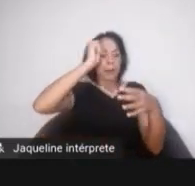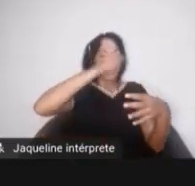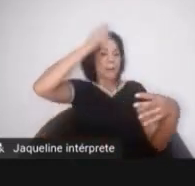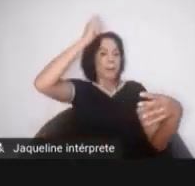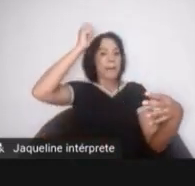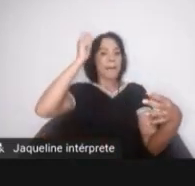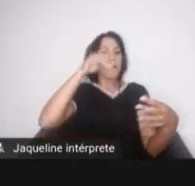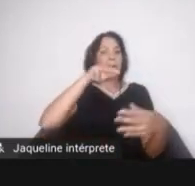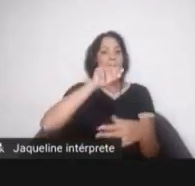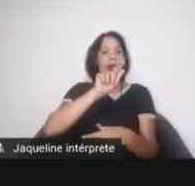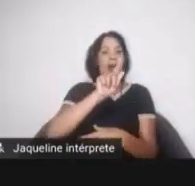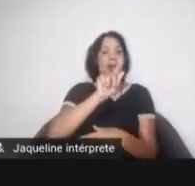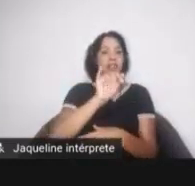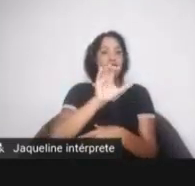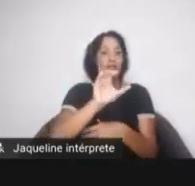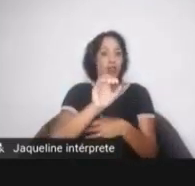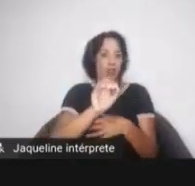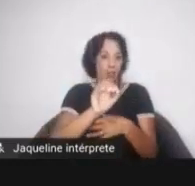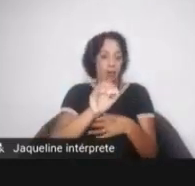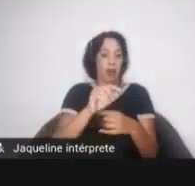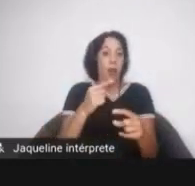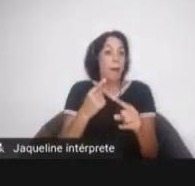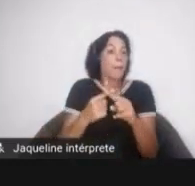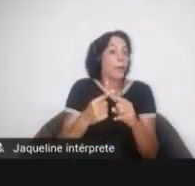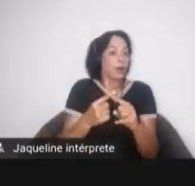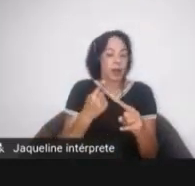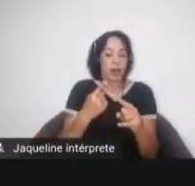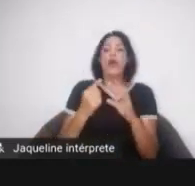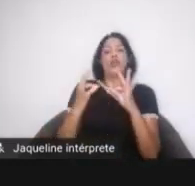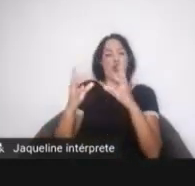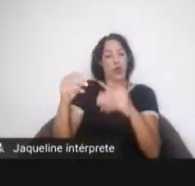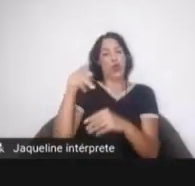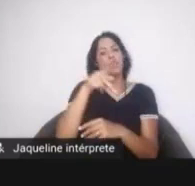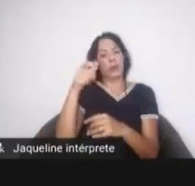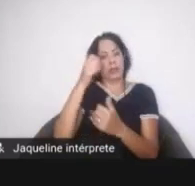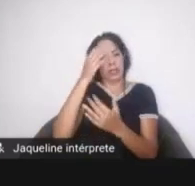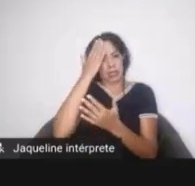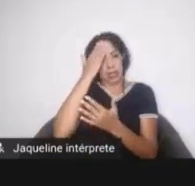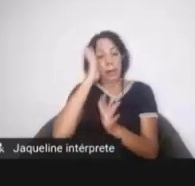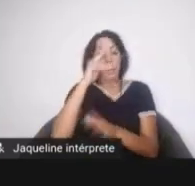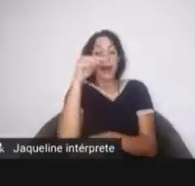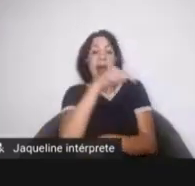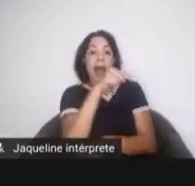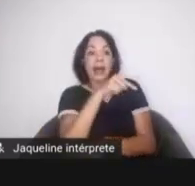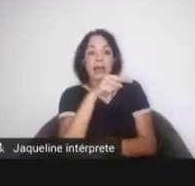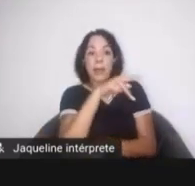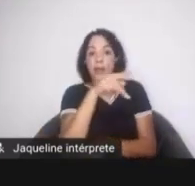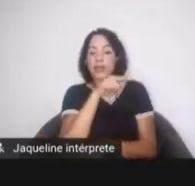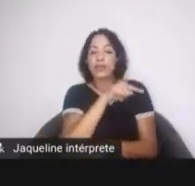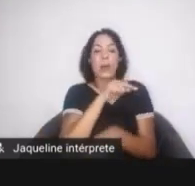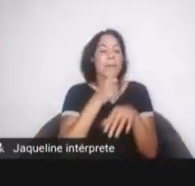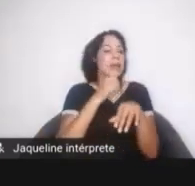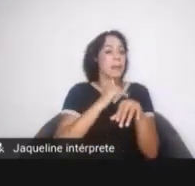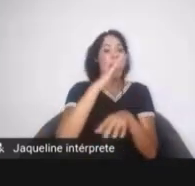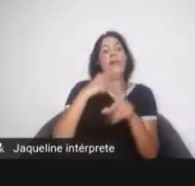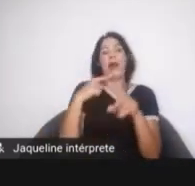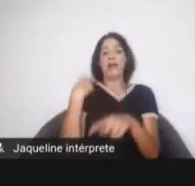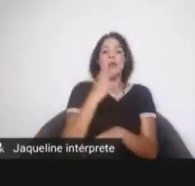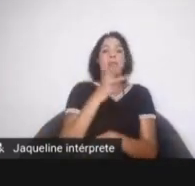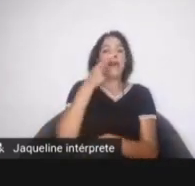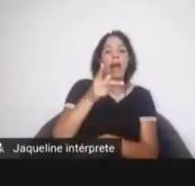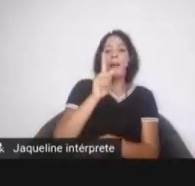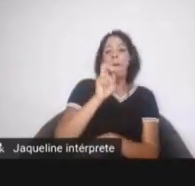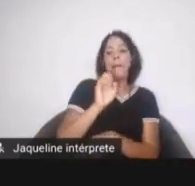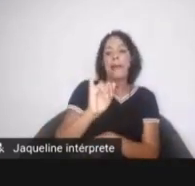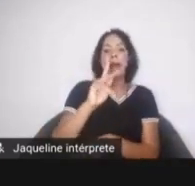desenvolvimento, mas ele tem que, ali chegou aquela criança naquele momento, a gente fala muito de PEI, né? Então, o professor, então, da classe hospitalar,